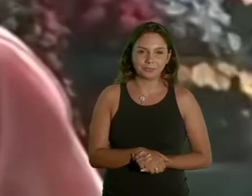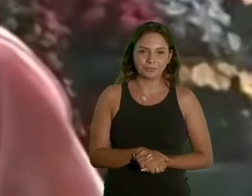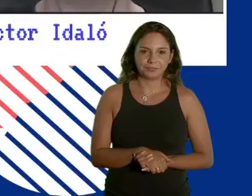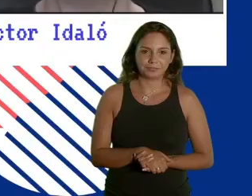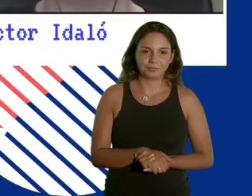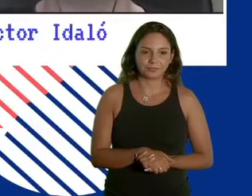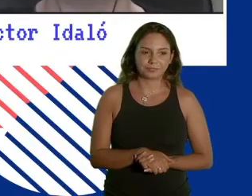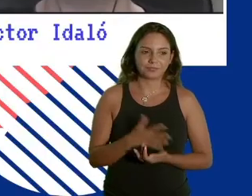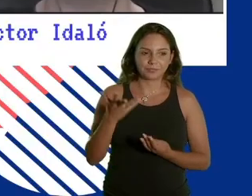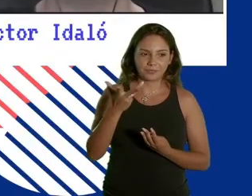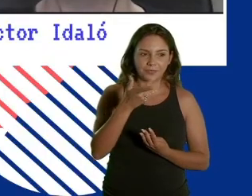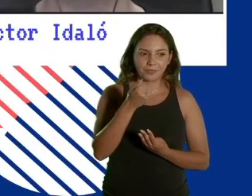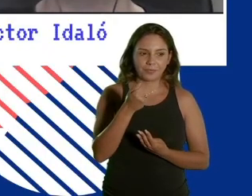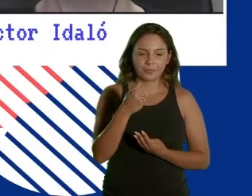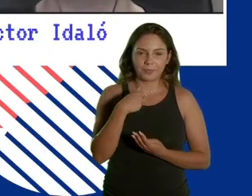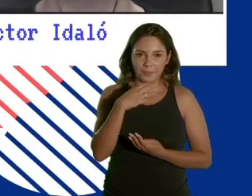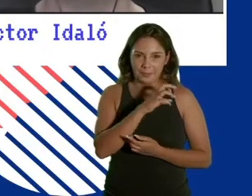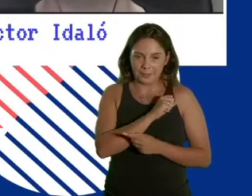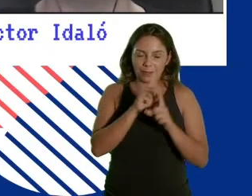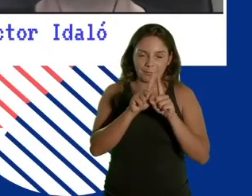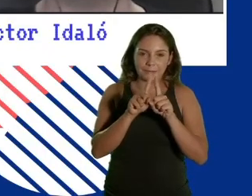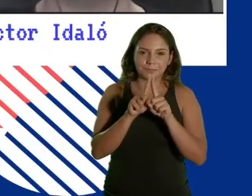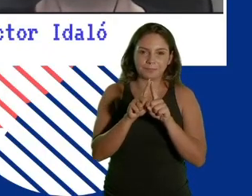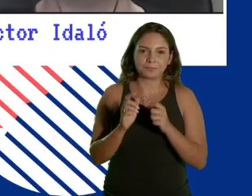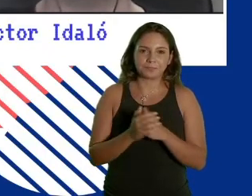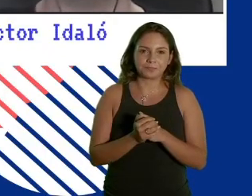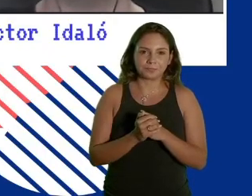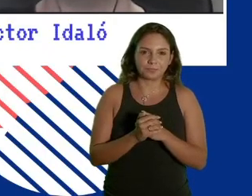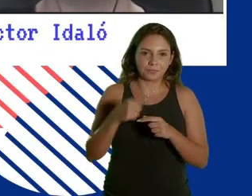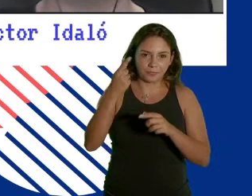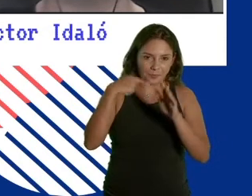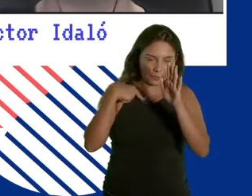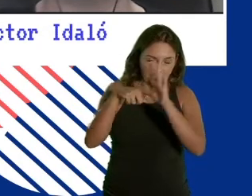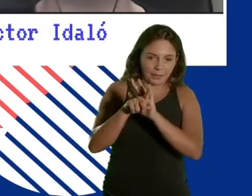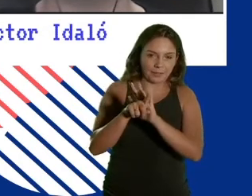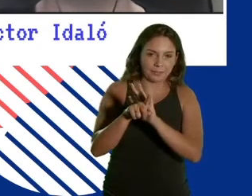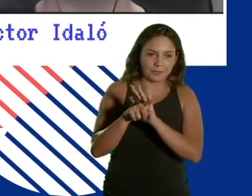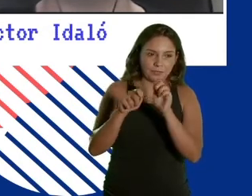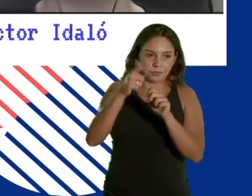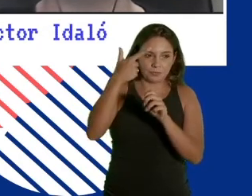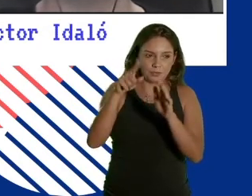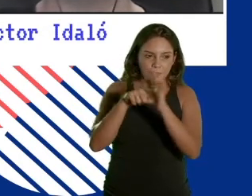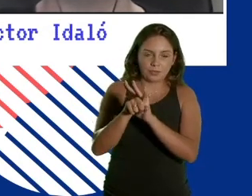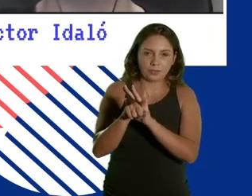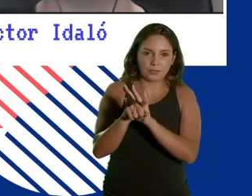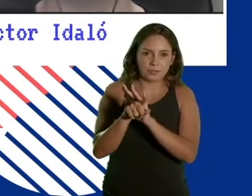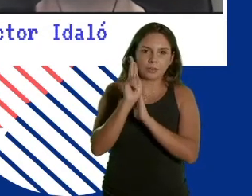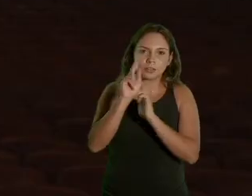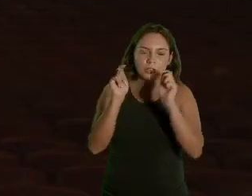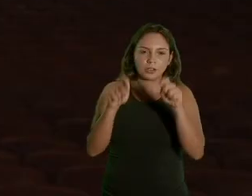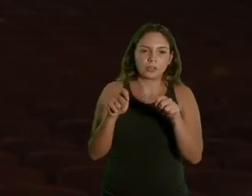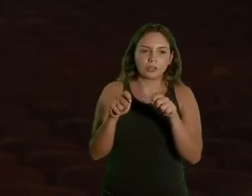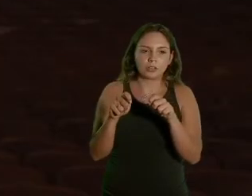Que maravilha isso, viu, Vilma? Eu gostaria também, na próxima pergunta, vou fazer mais uma pergunta, mas eu gostaria de ver a